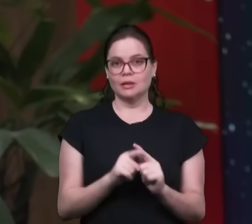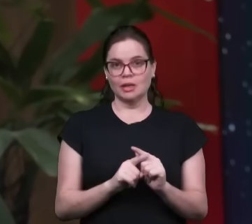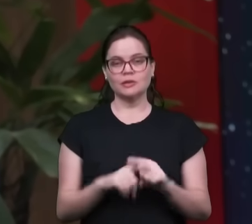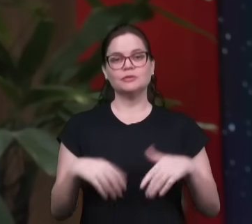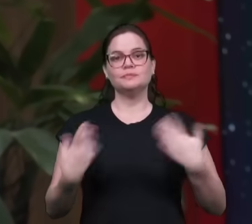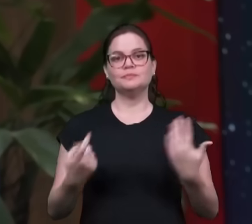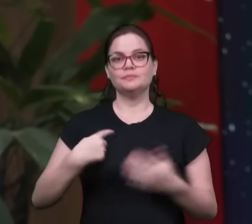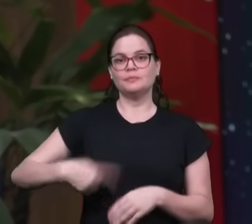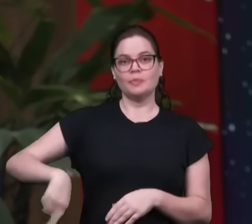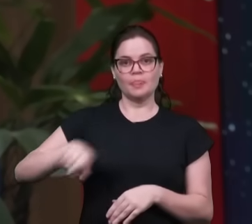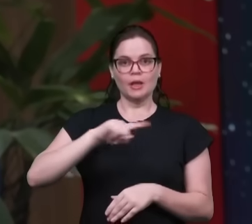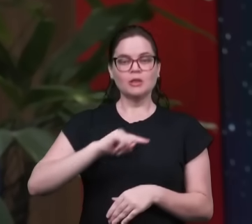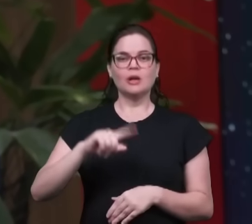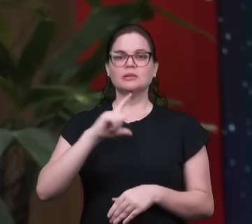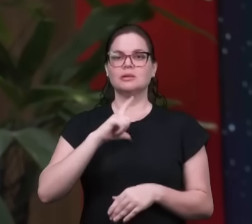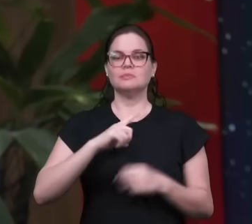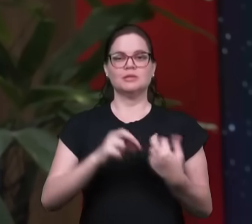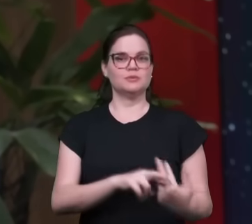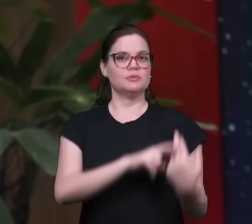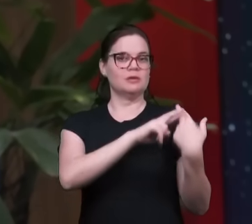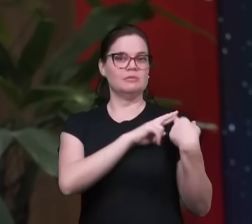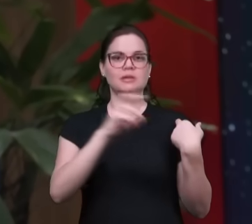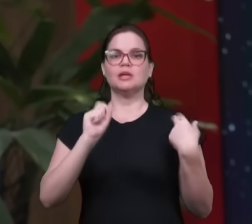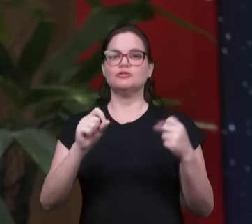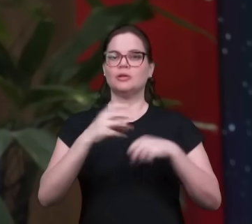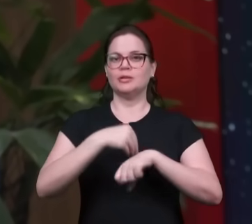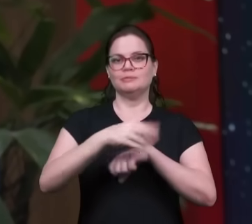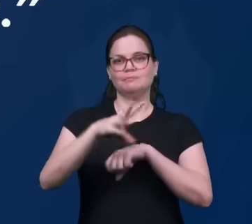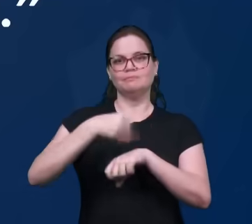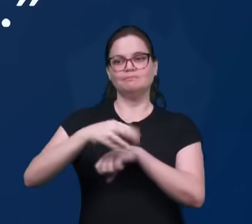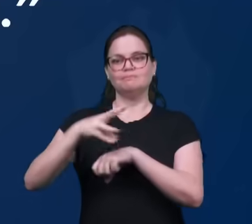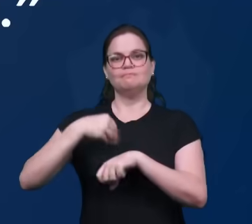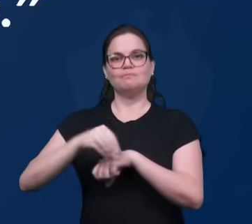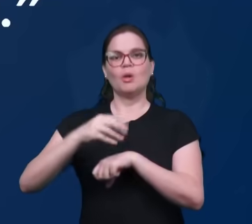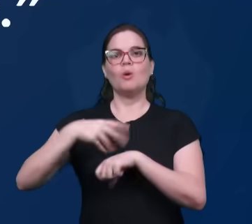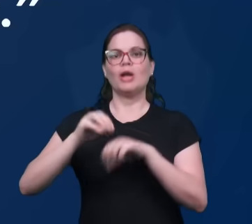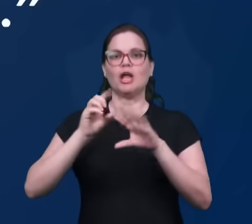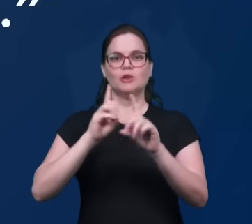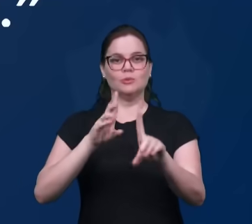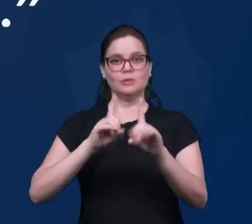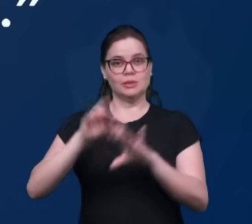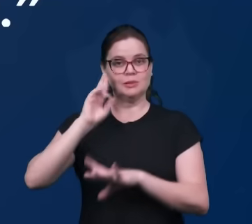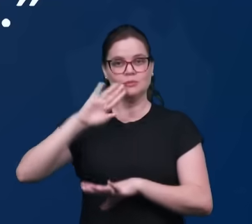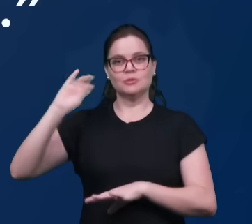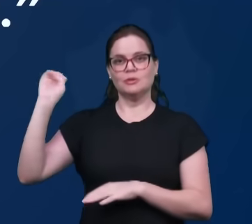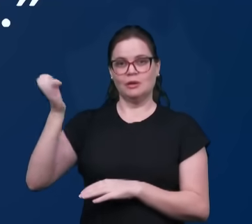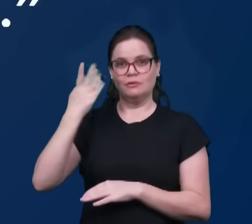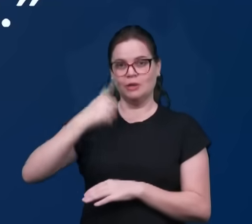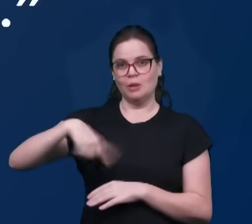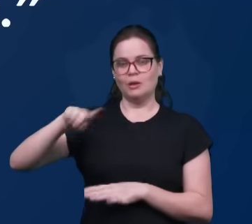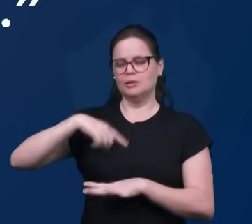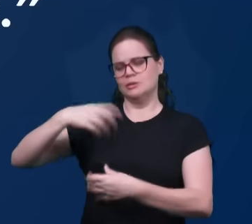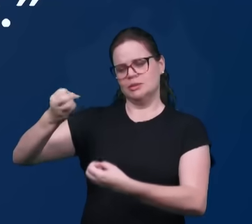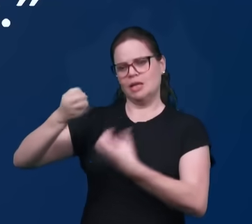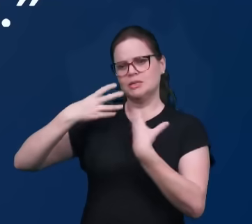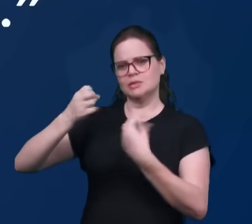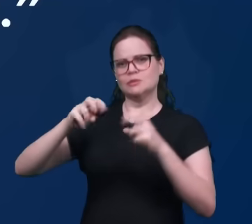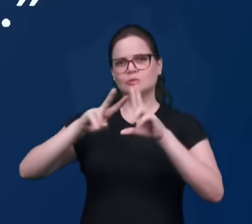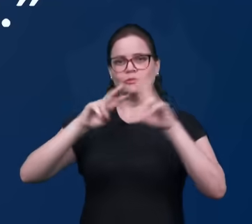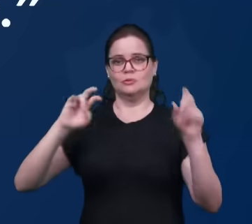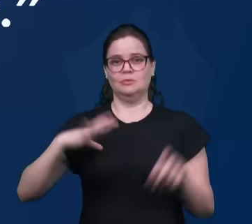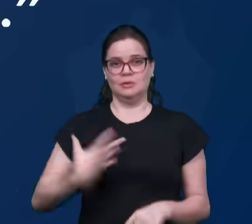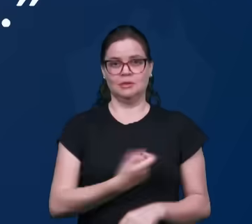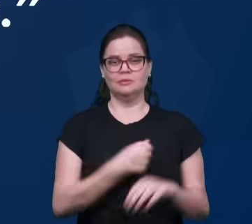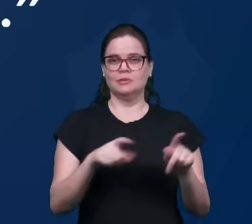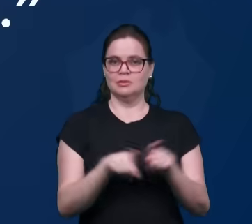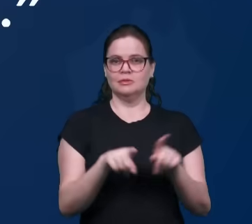pela transmissão de uma mensagem que o próprio Senhor Jesus deixou para nós, né? Essa palavra de salvação, essa palavra de graça, e é muito